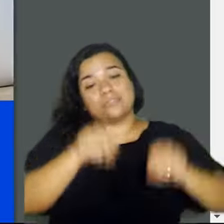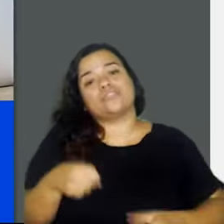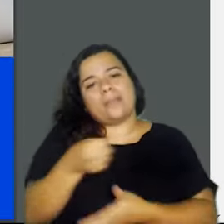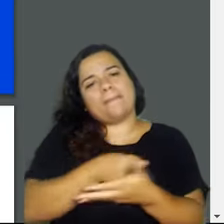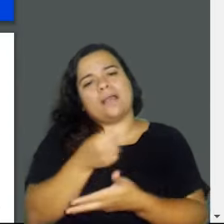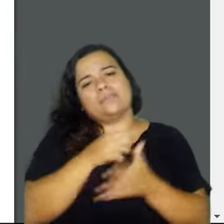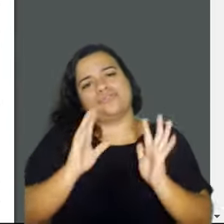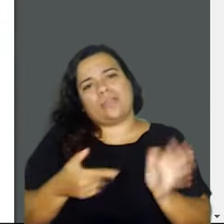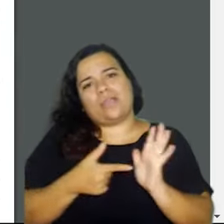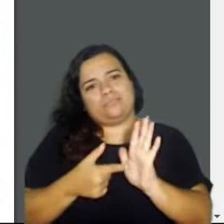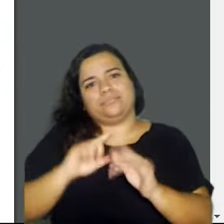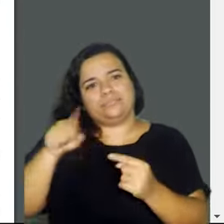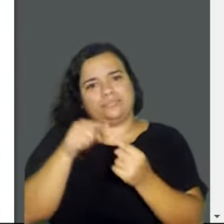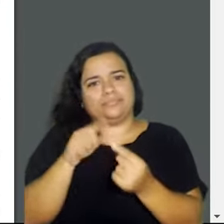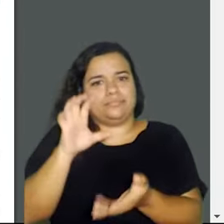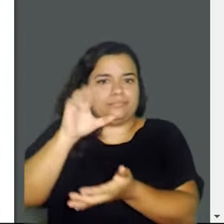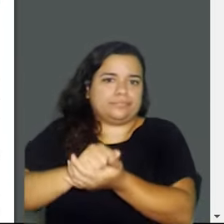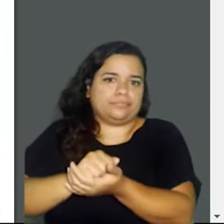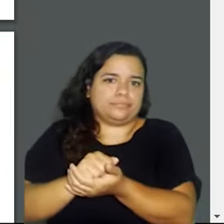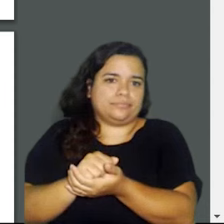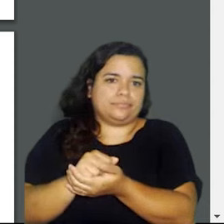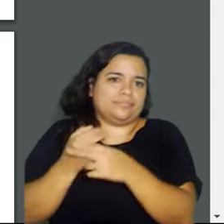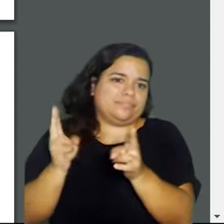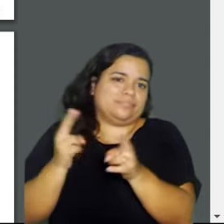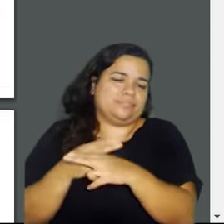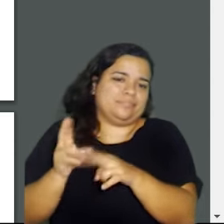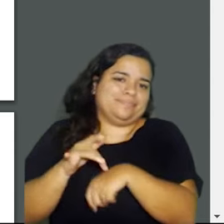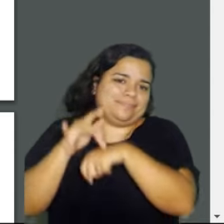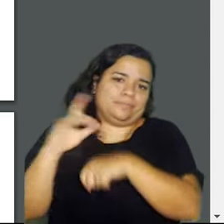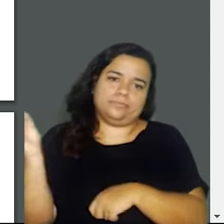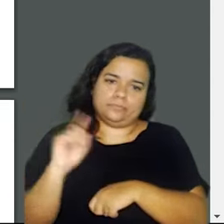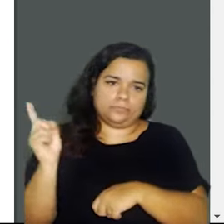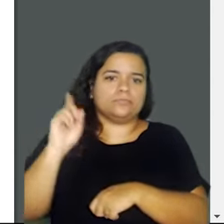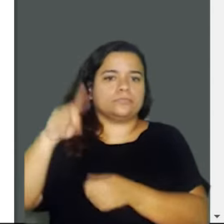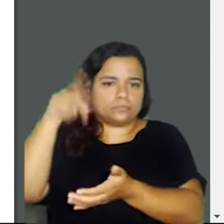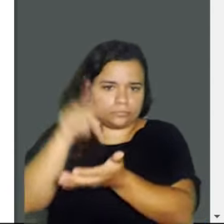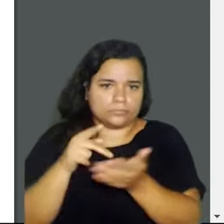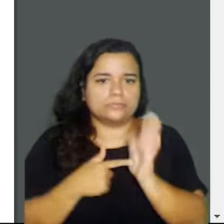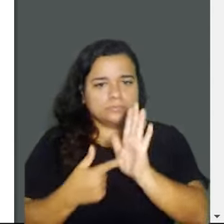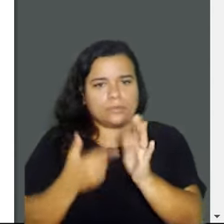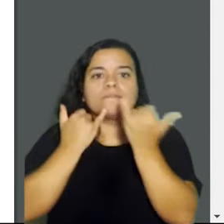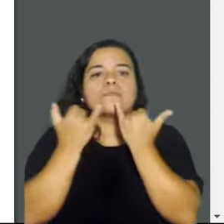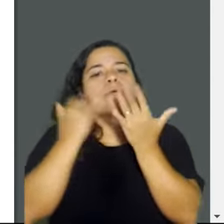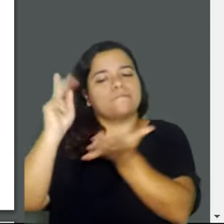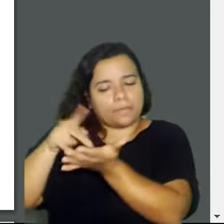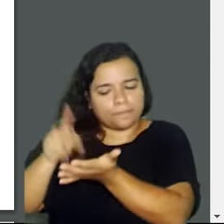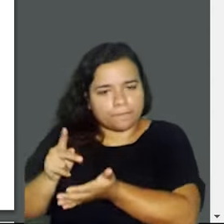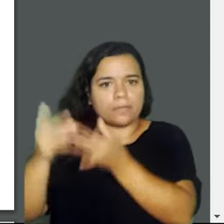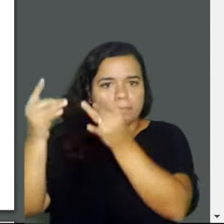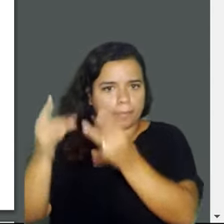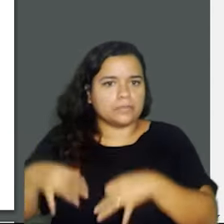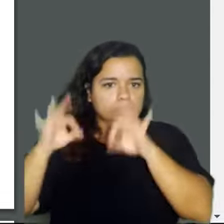sistema né então a intenção nossa nunca é fazer uma coisa eh ah vou cadastrar qualquer informação aqui e